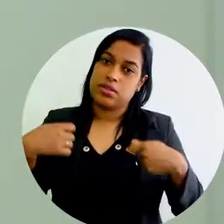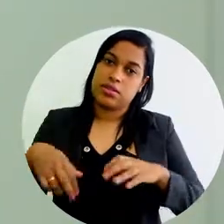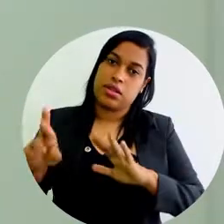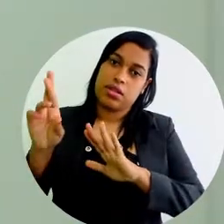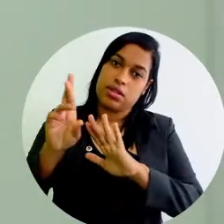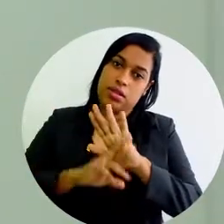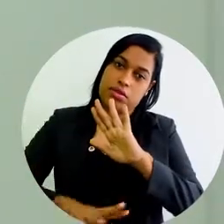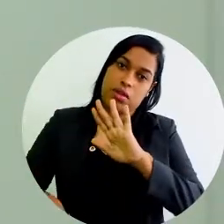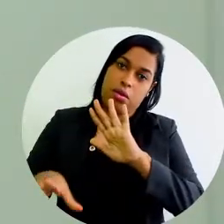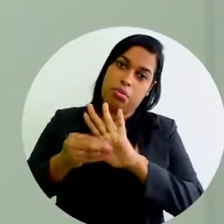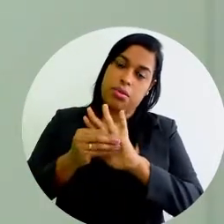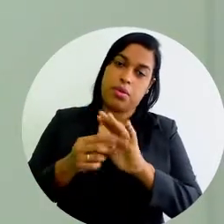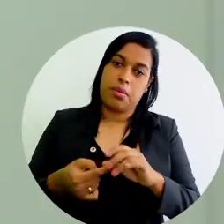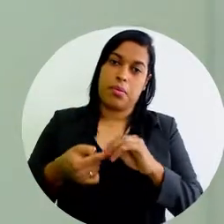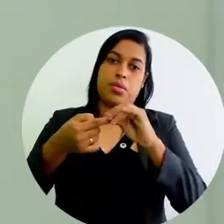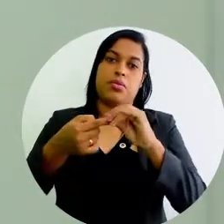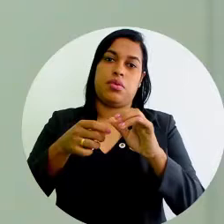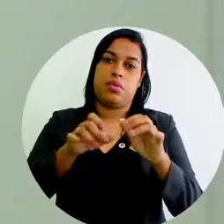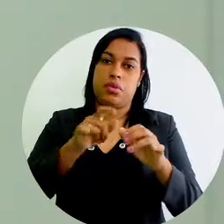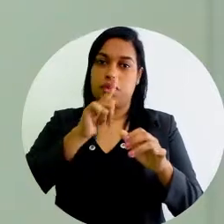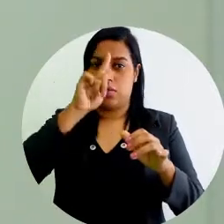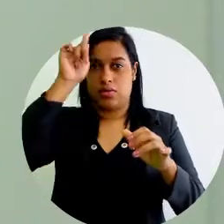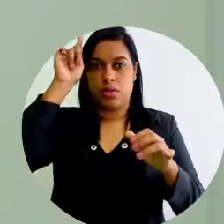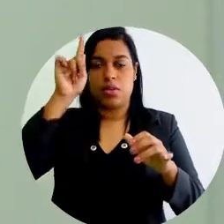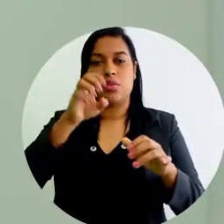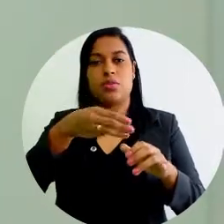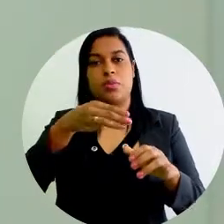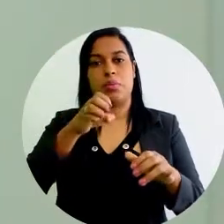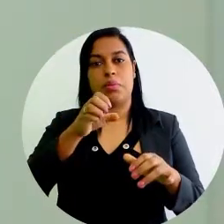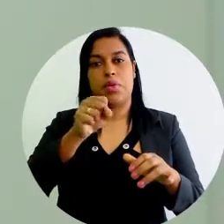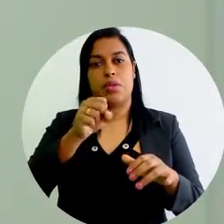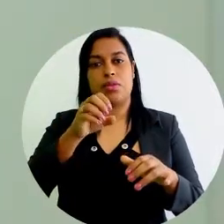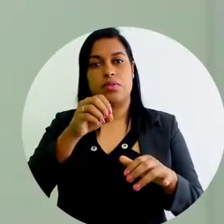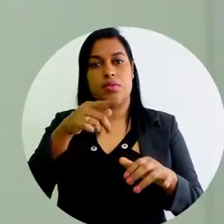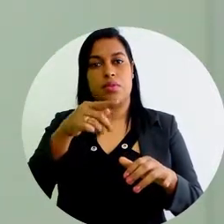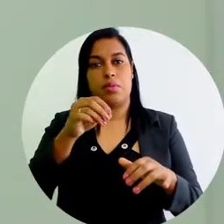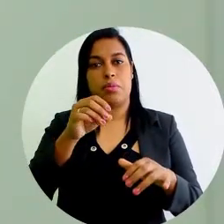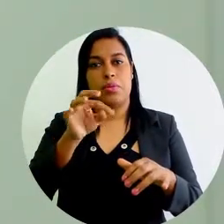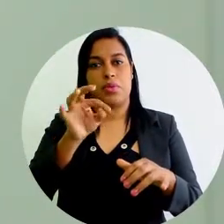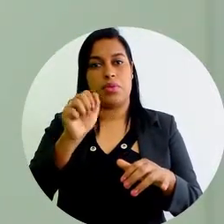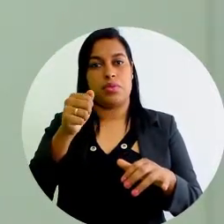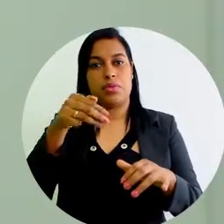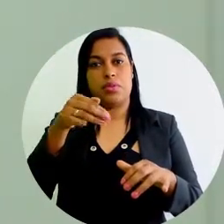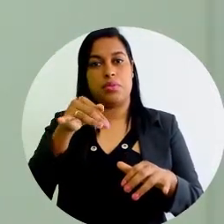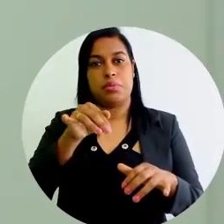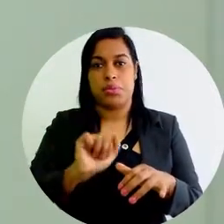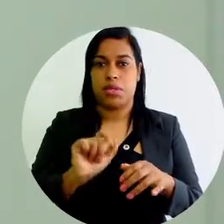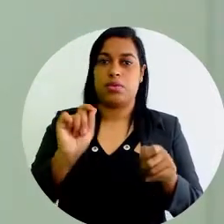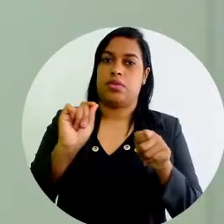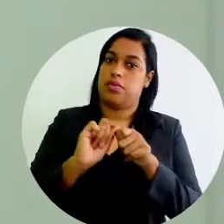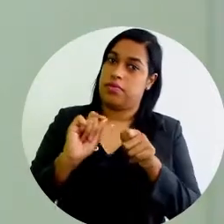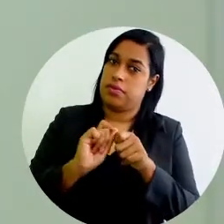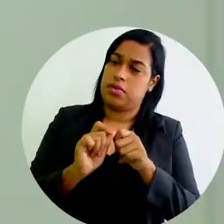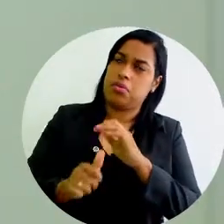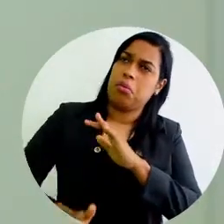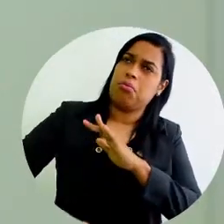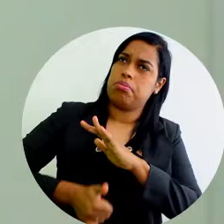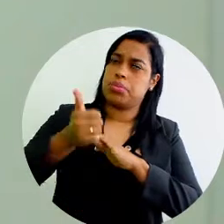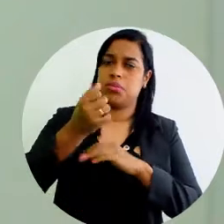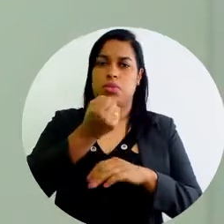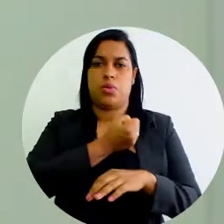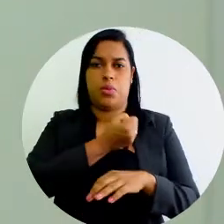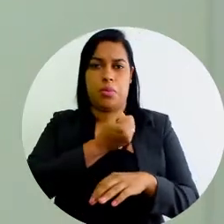necessidade de registrar, principalmente no Egito e na Mesopotâmia, aquilo que era produzido, que deu origem aos